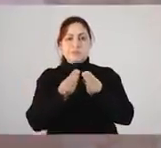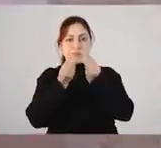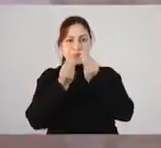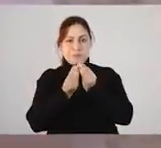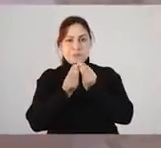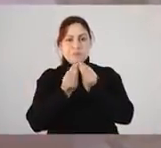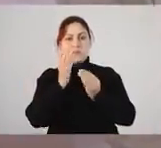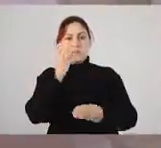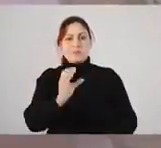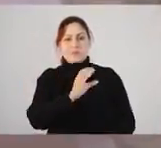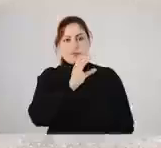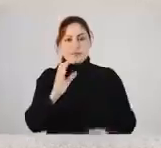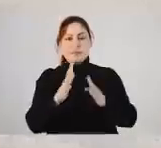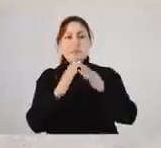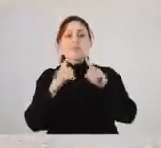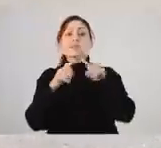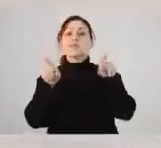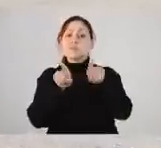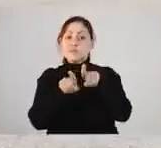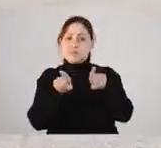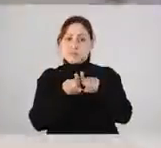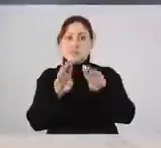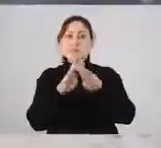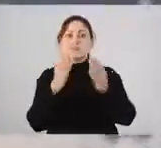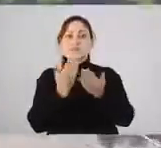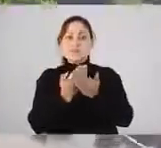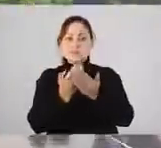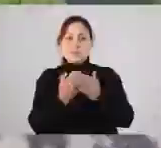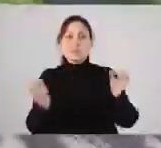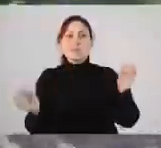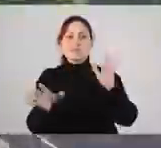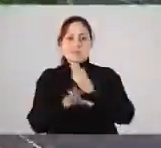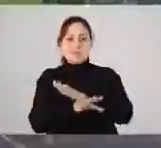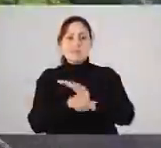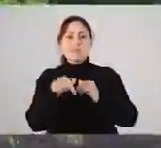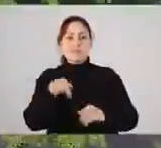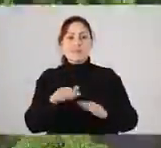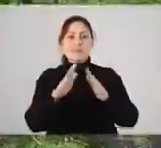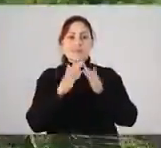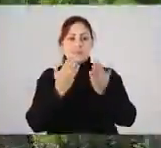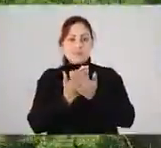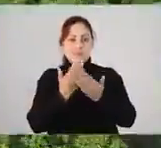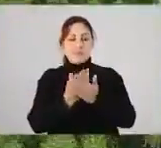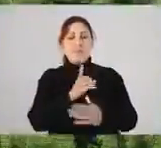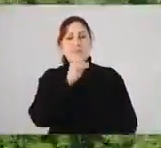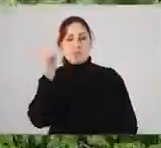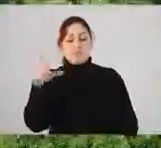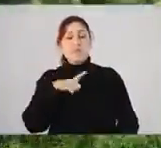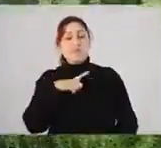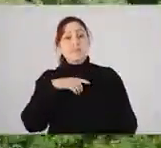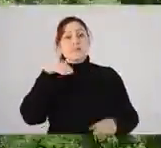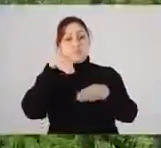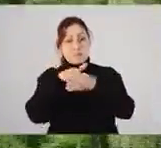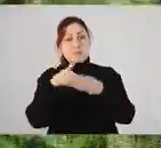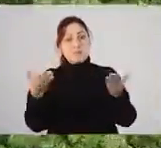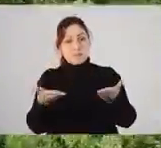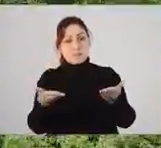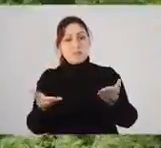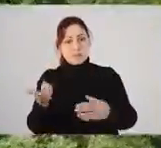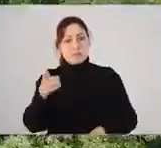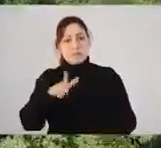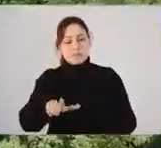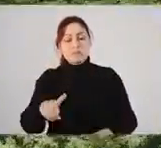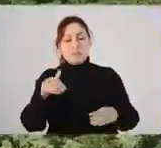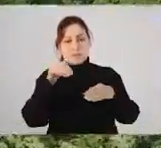paróquia Nossa Senhora Aparecida. Concluí também o segundo ciclo do ensino fundamental na escola Lauro Sanches, que aliás voto até hoje,